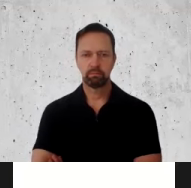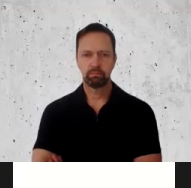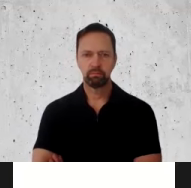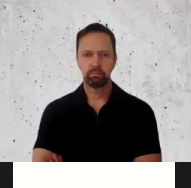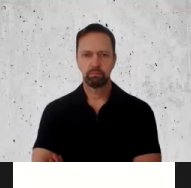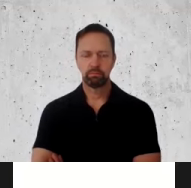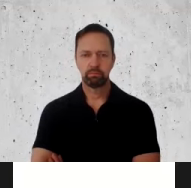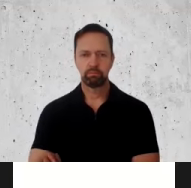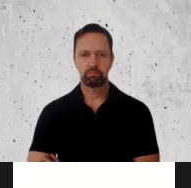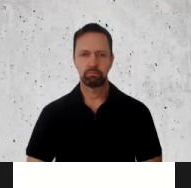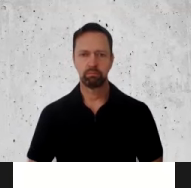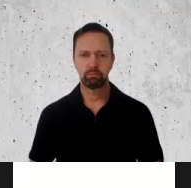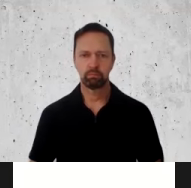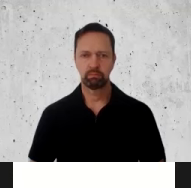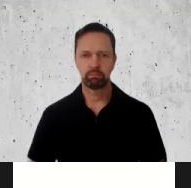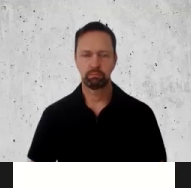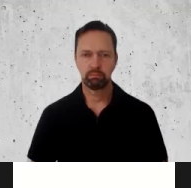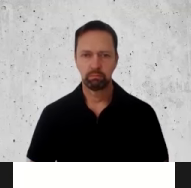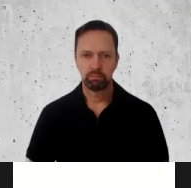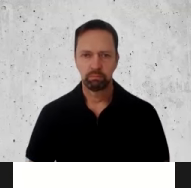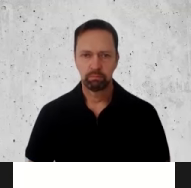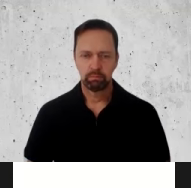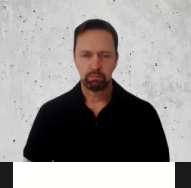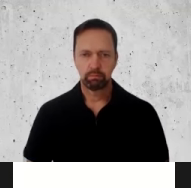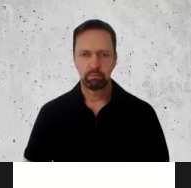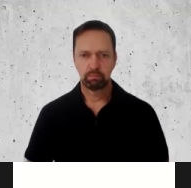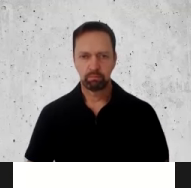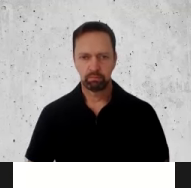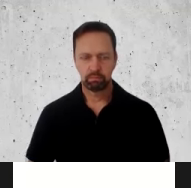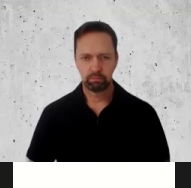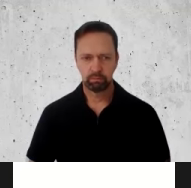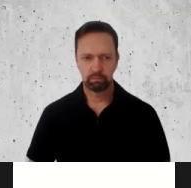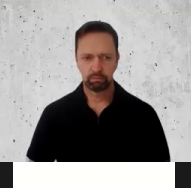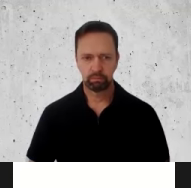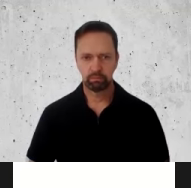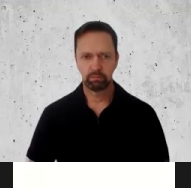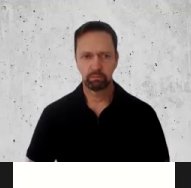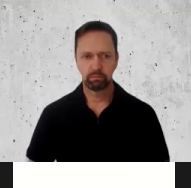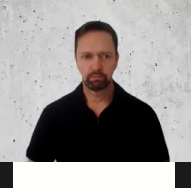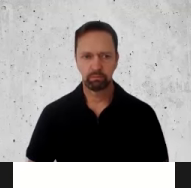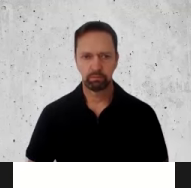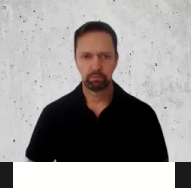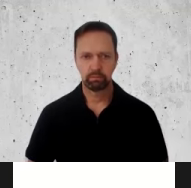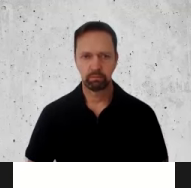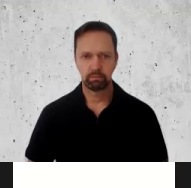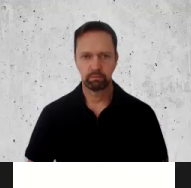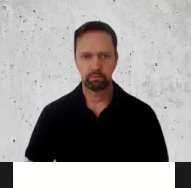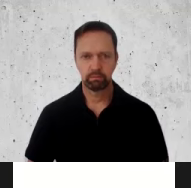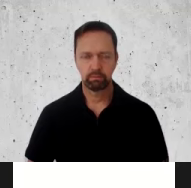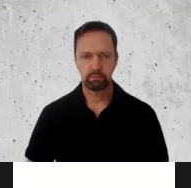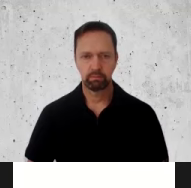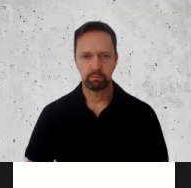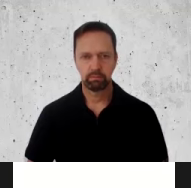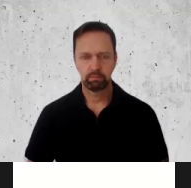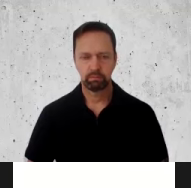não teve efeito nenhum. Então, de fato, você teve uma facilidade maior de venda de empresas em dificuldade, mas o